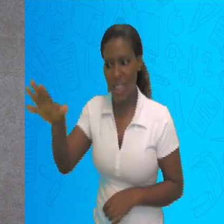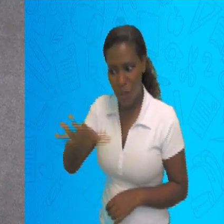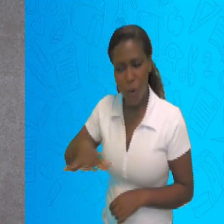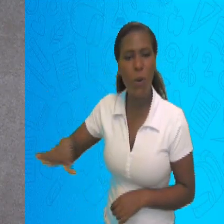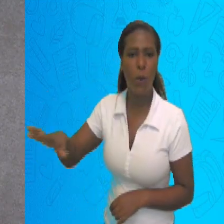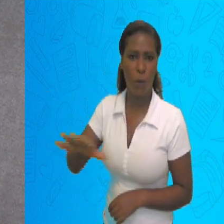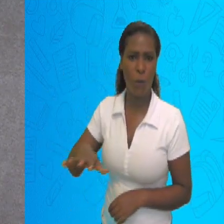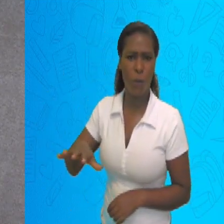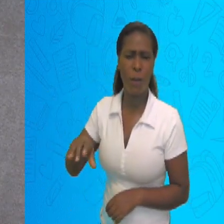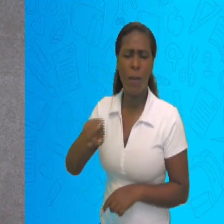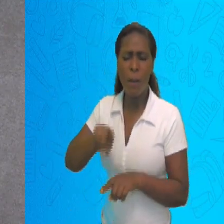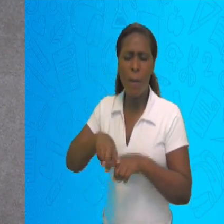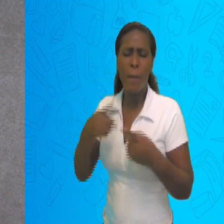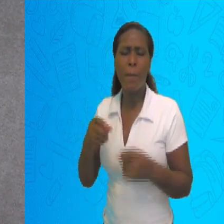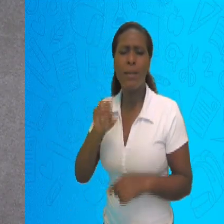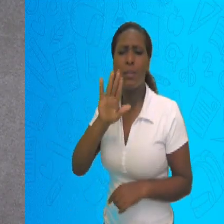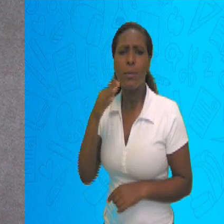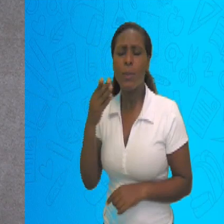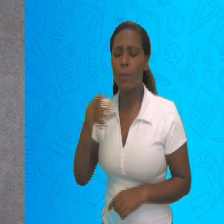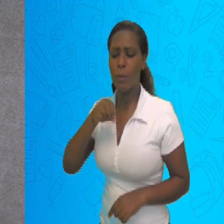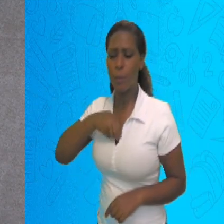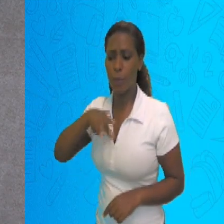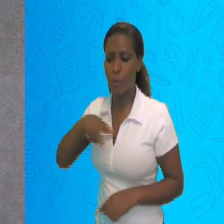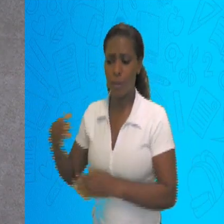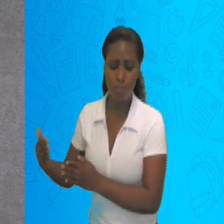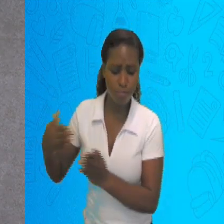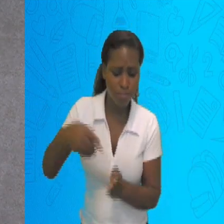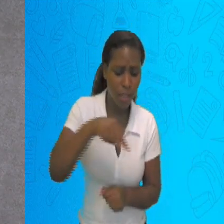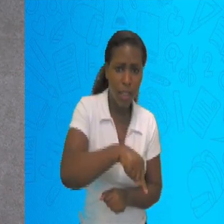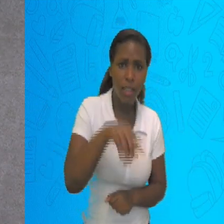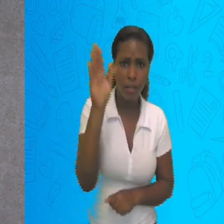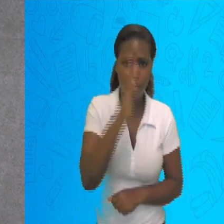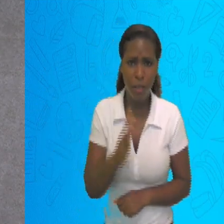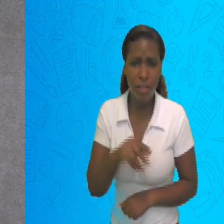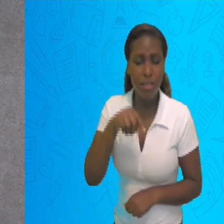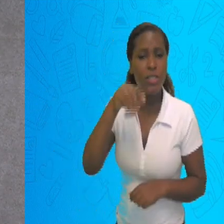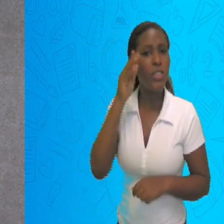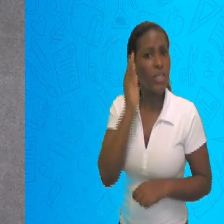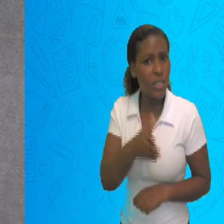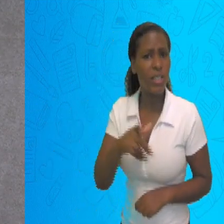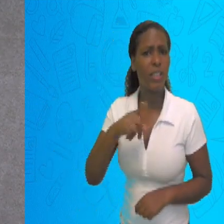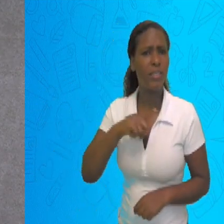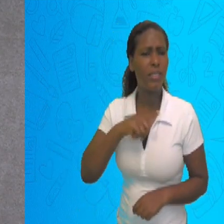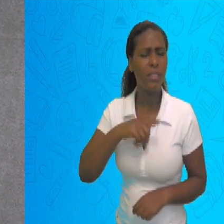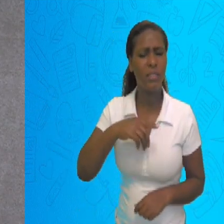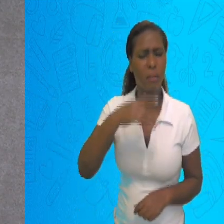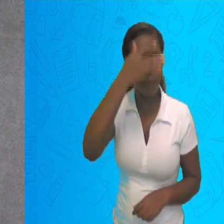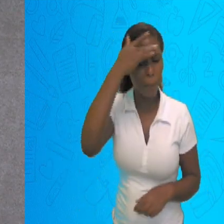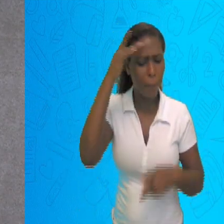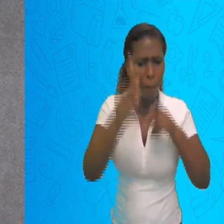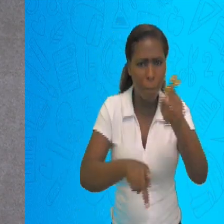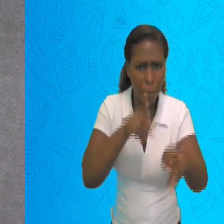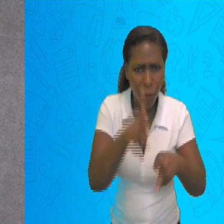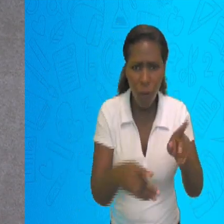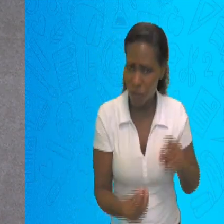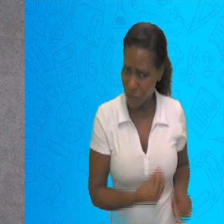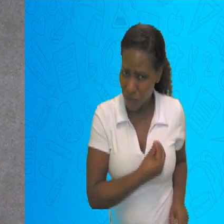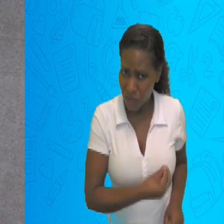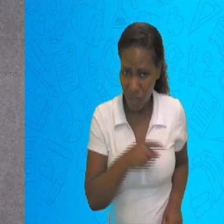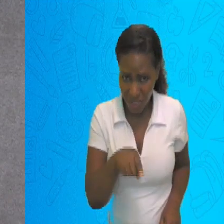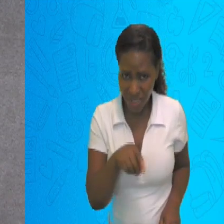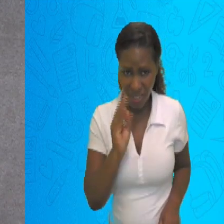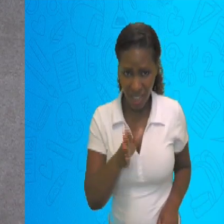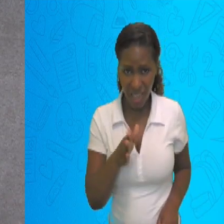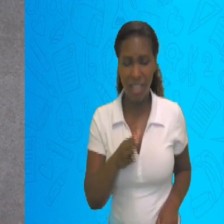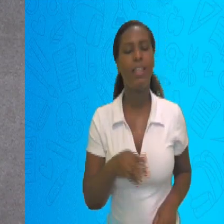nesse território? Era o questionamento. Mas é lógico que existiam. Eram diferentes povos